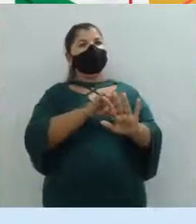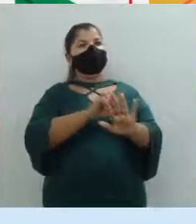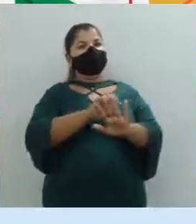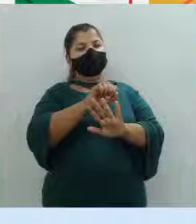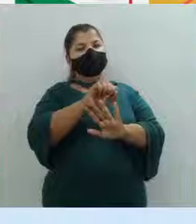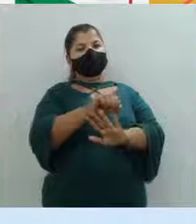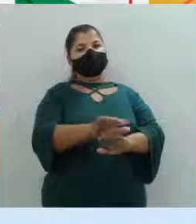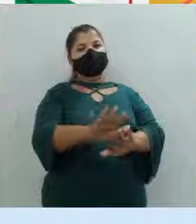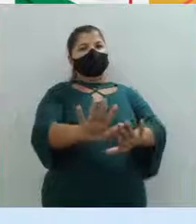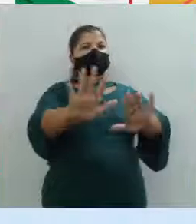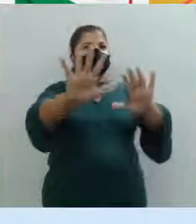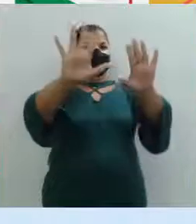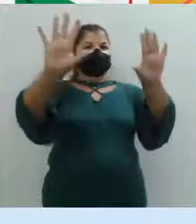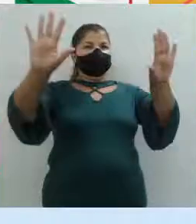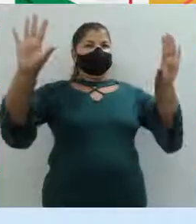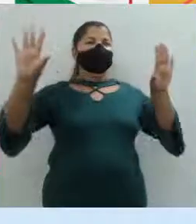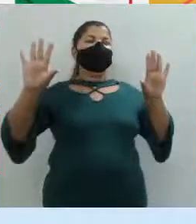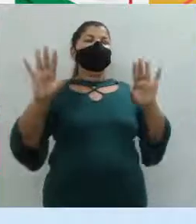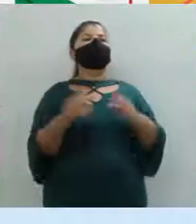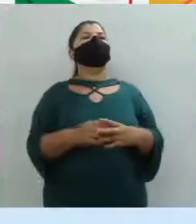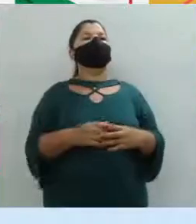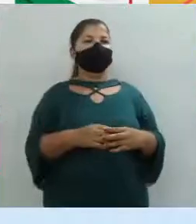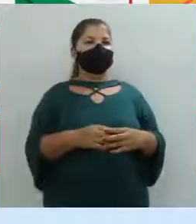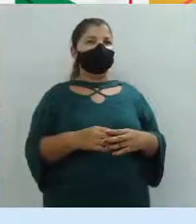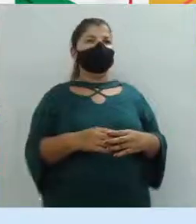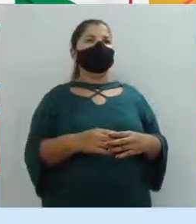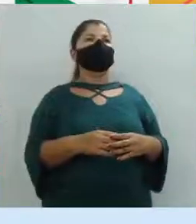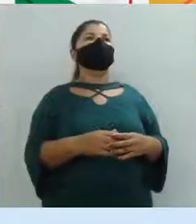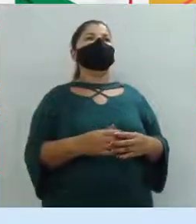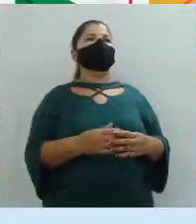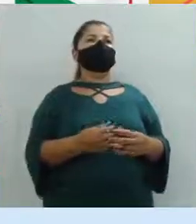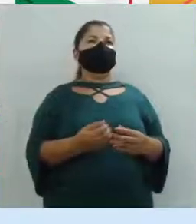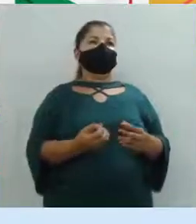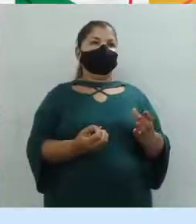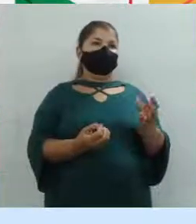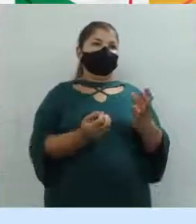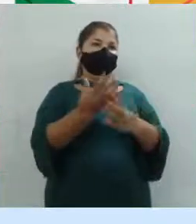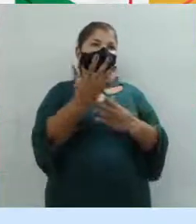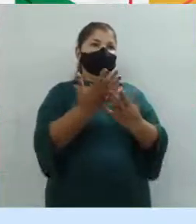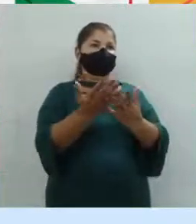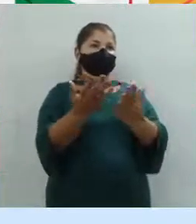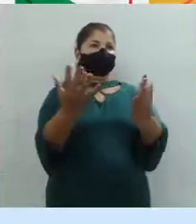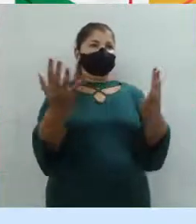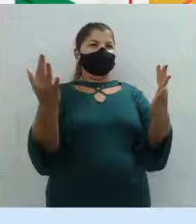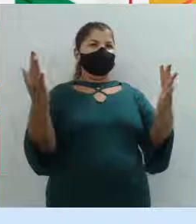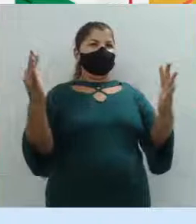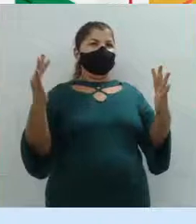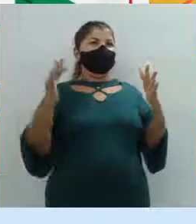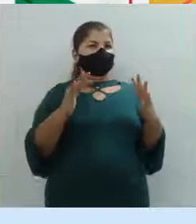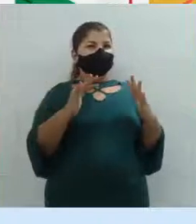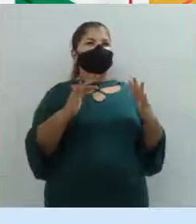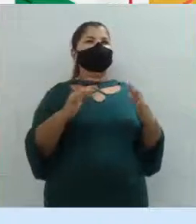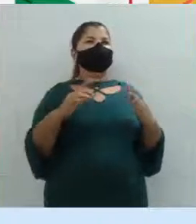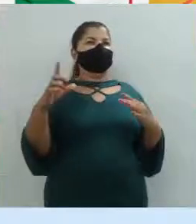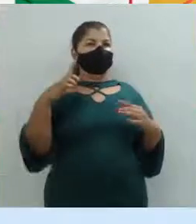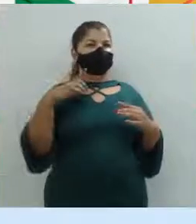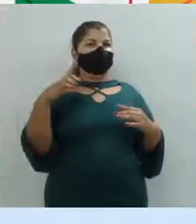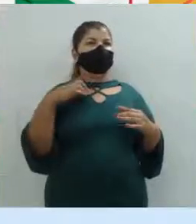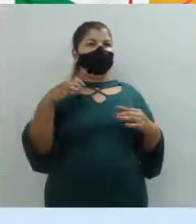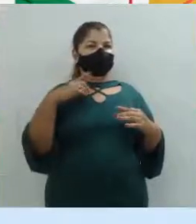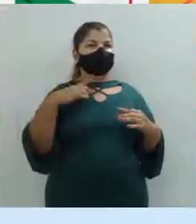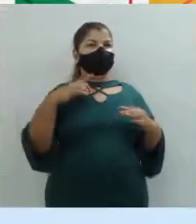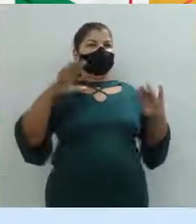lado direito inferior aqui, ó. E aí a projeção desses objetos está acontecendo na